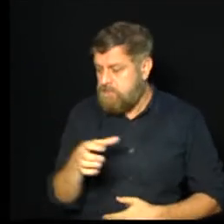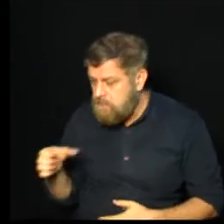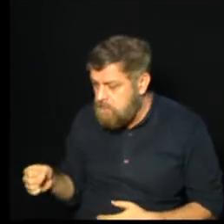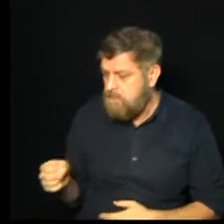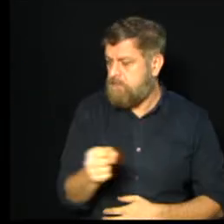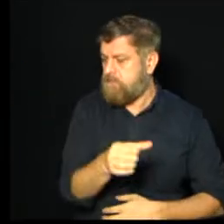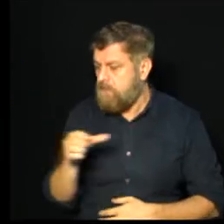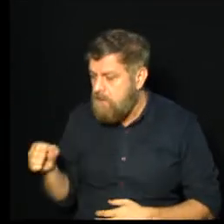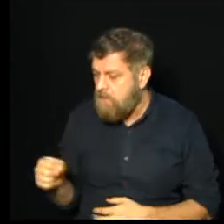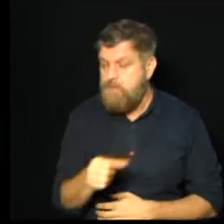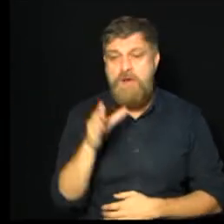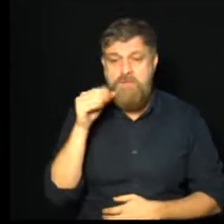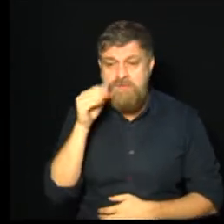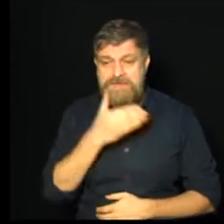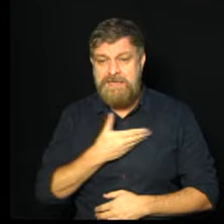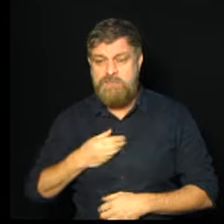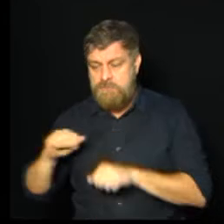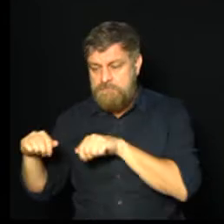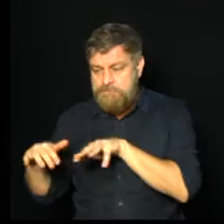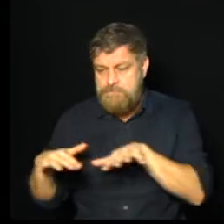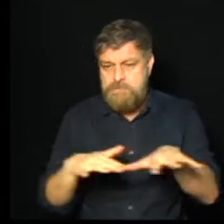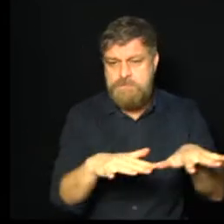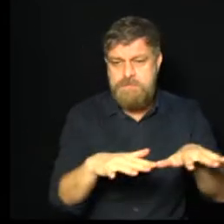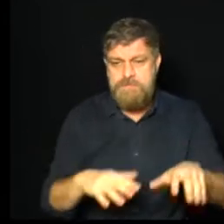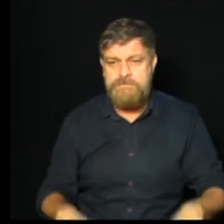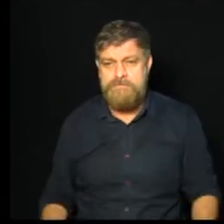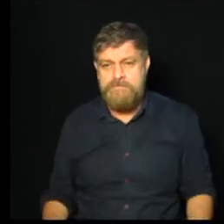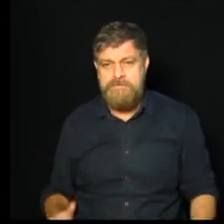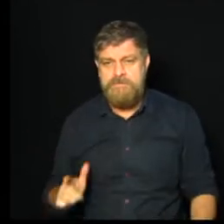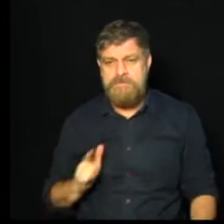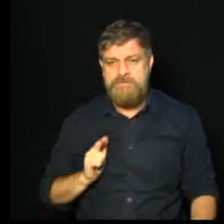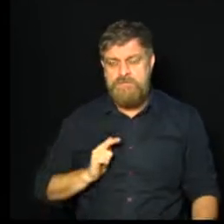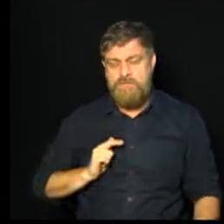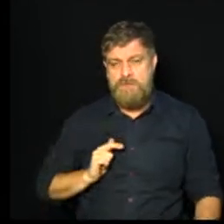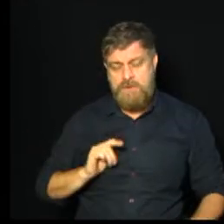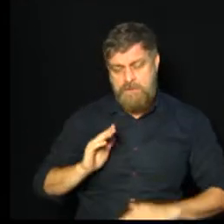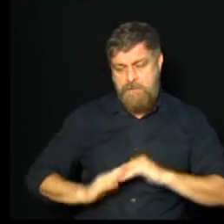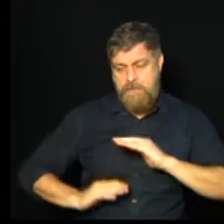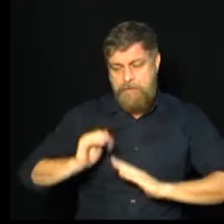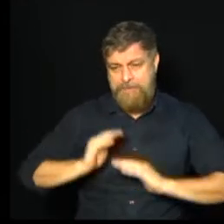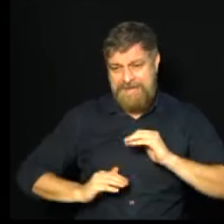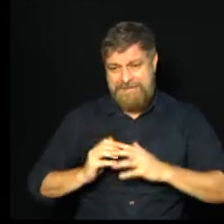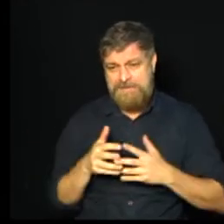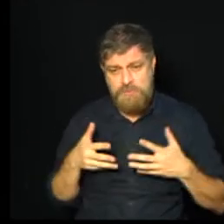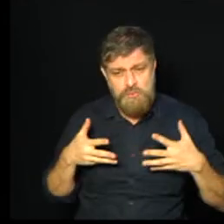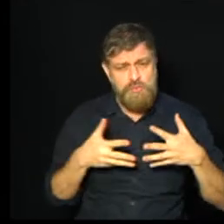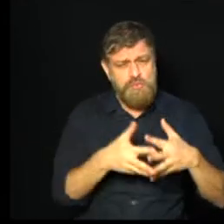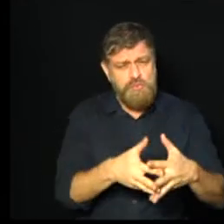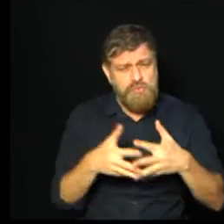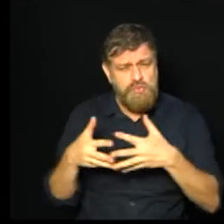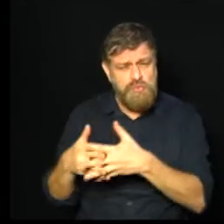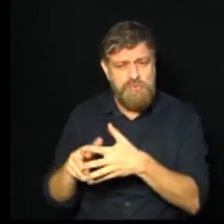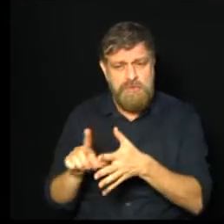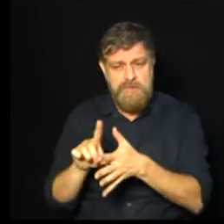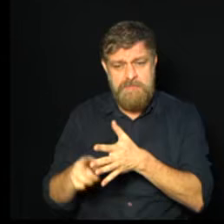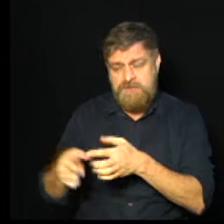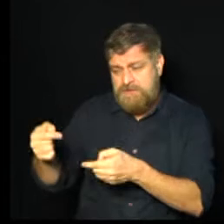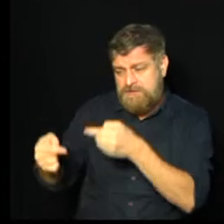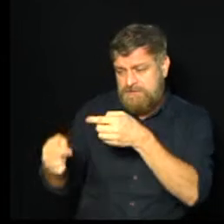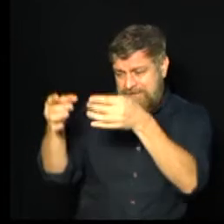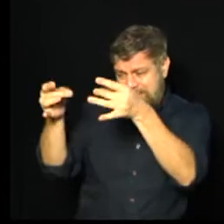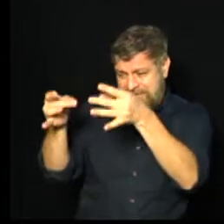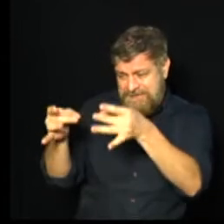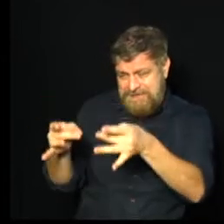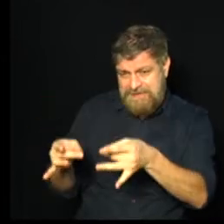municipais. Agora, é um processo altamente complexo, depois podemos discutir com mais